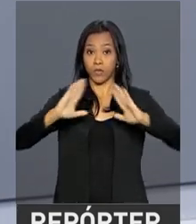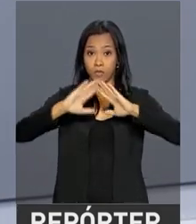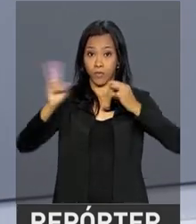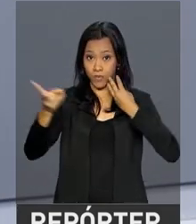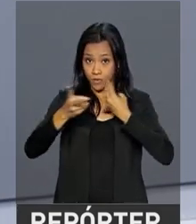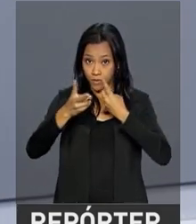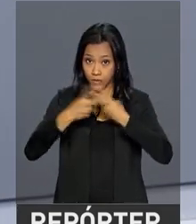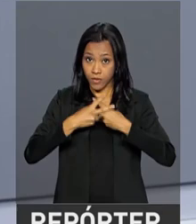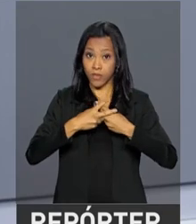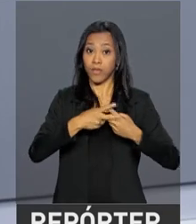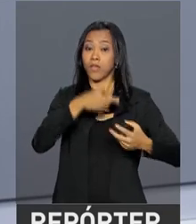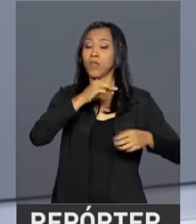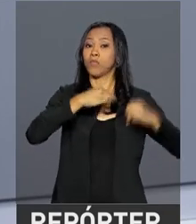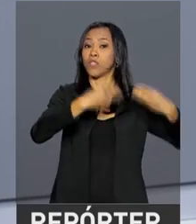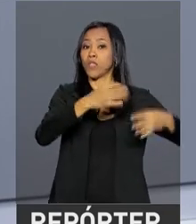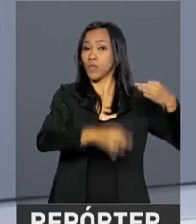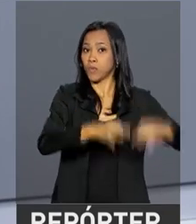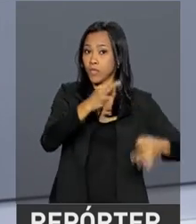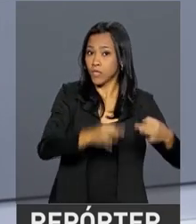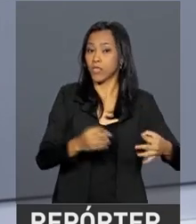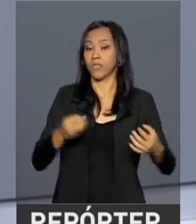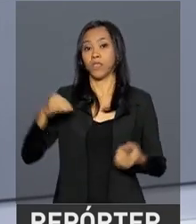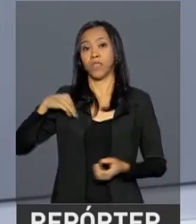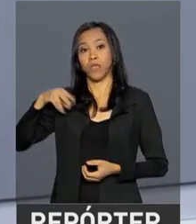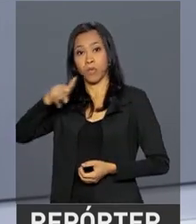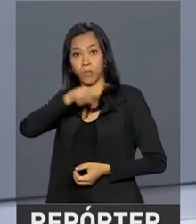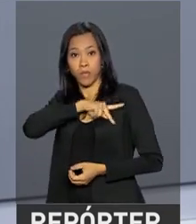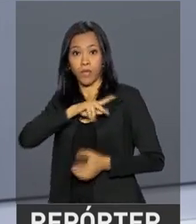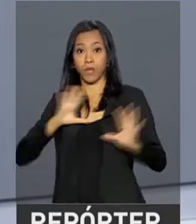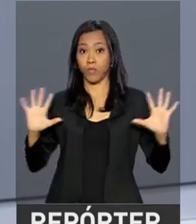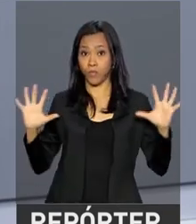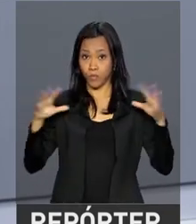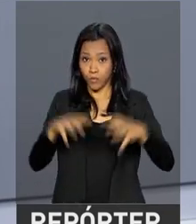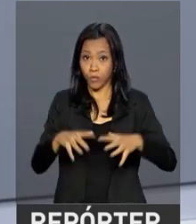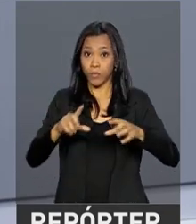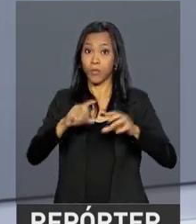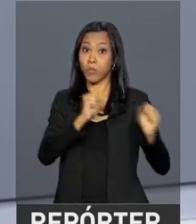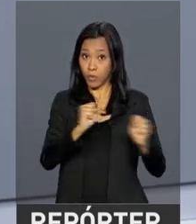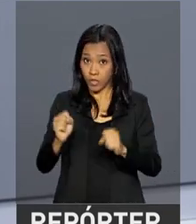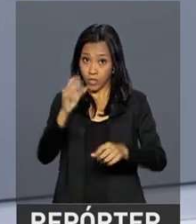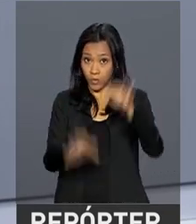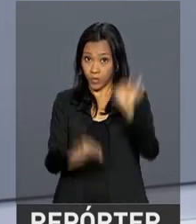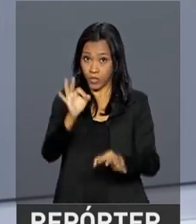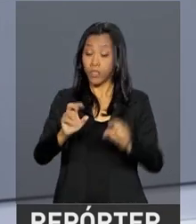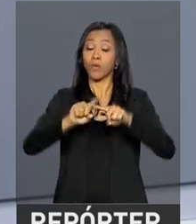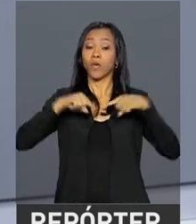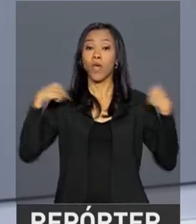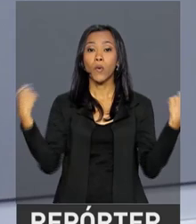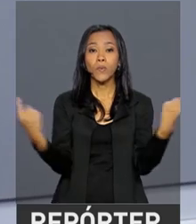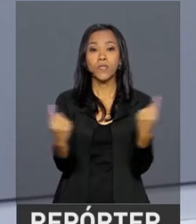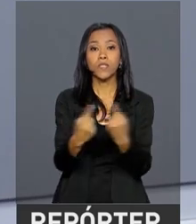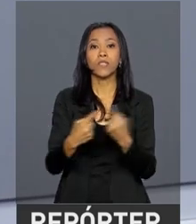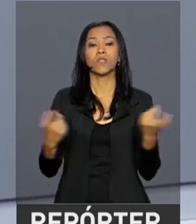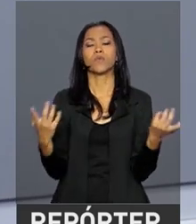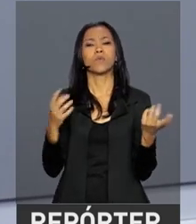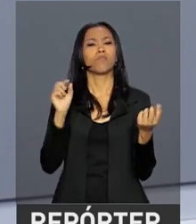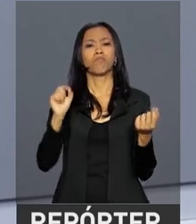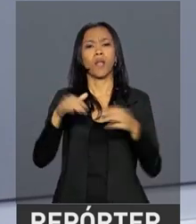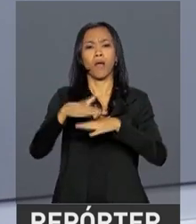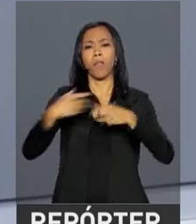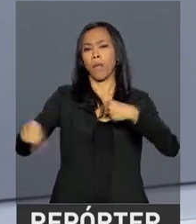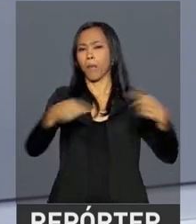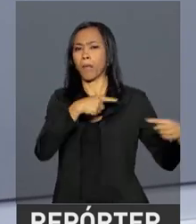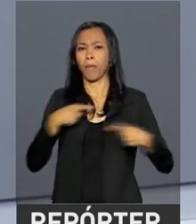e do Poder Judiciário estão reunidos no seminário de integração dos sistemas de informações penitenciárias